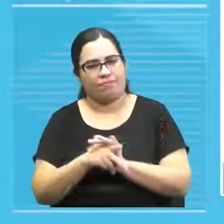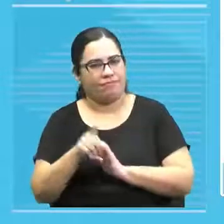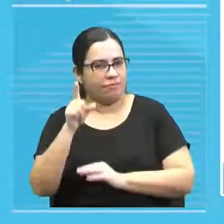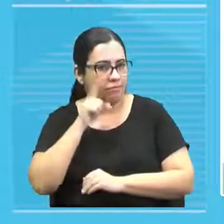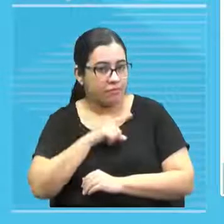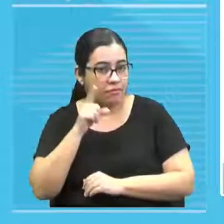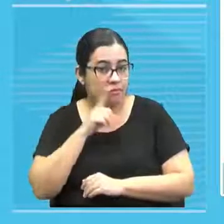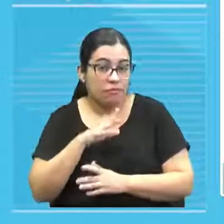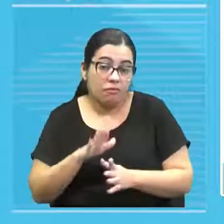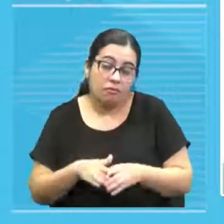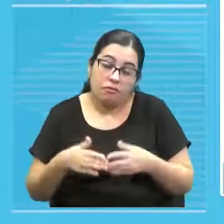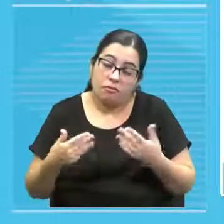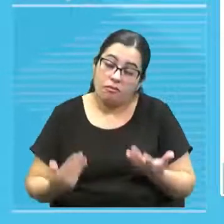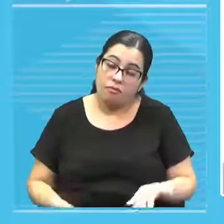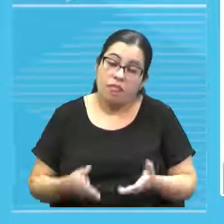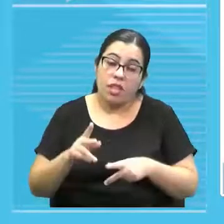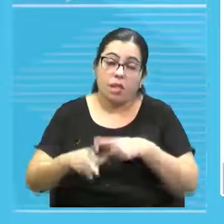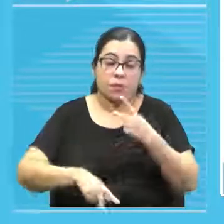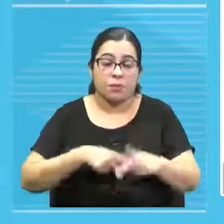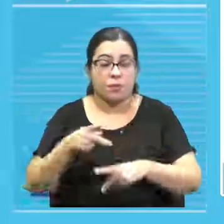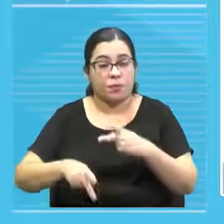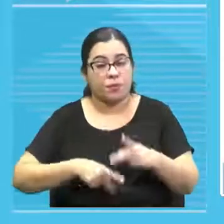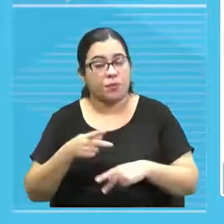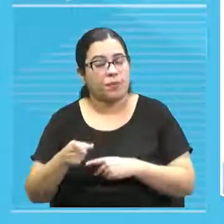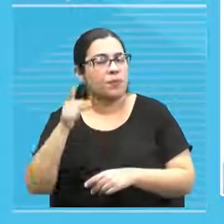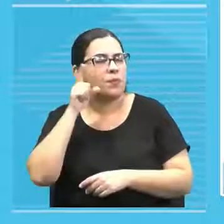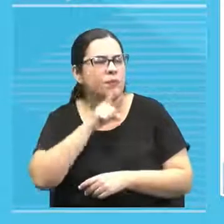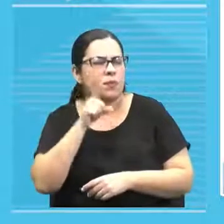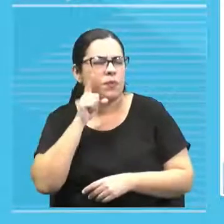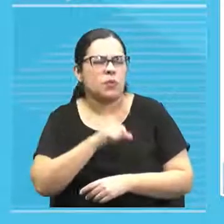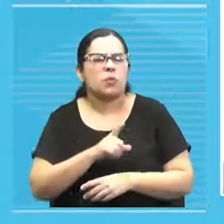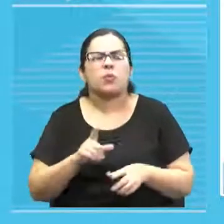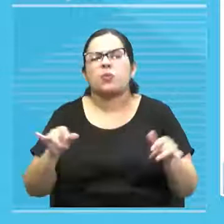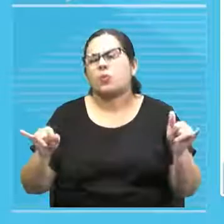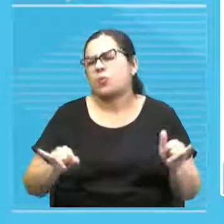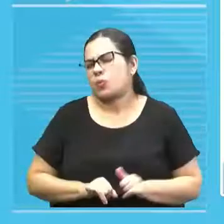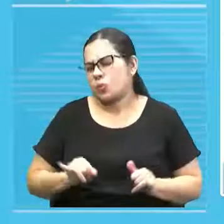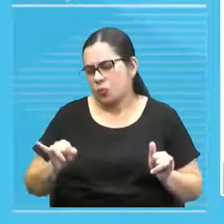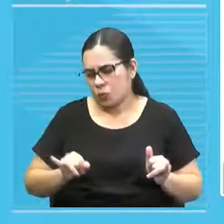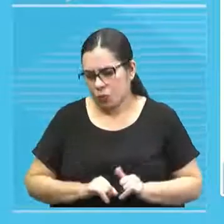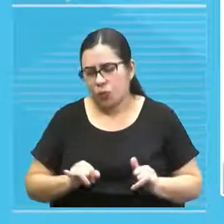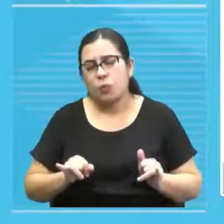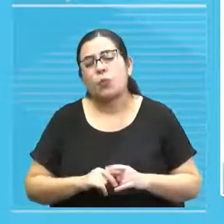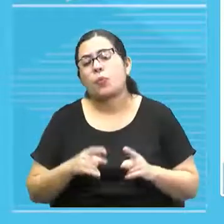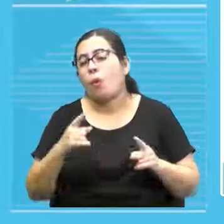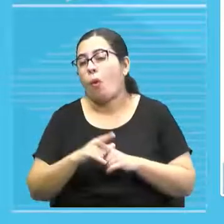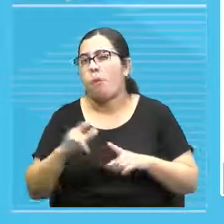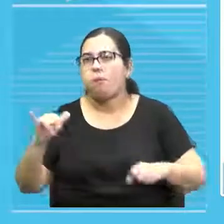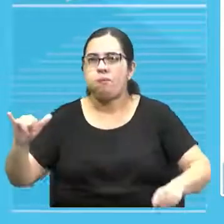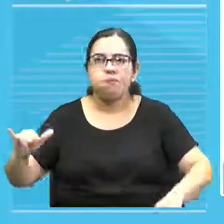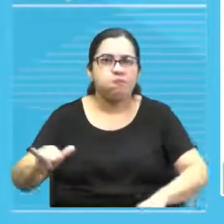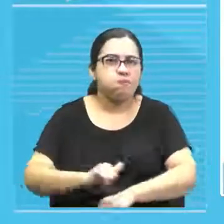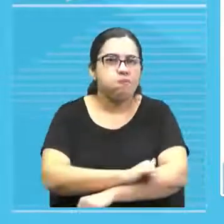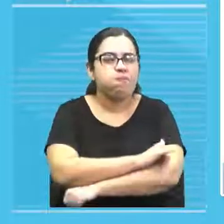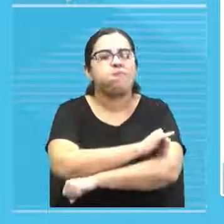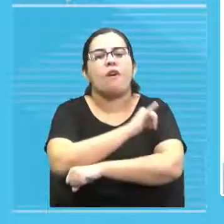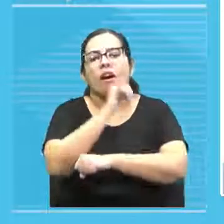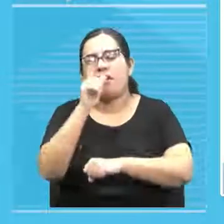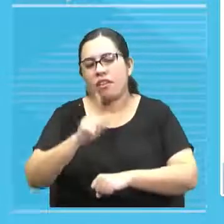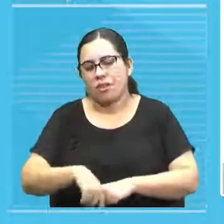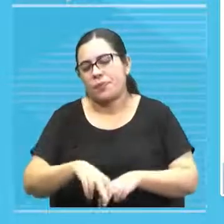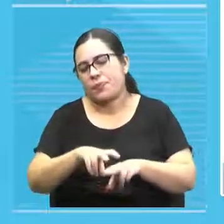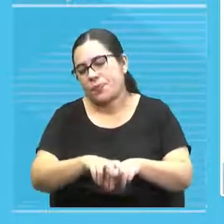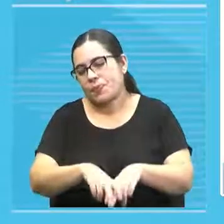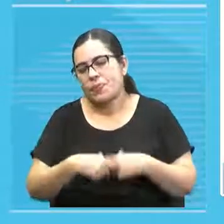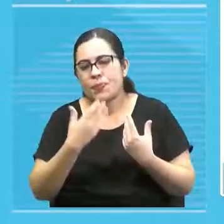e Ou seja a população americana ela sofre de obesidade por exemplo